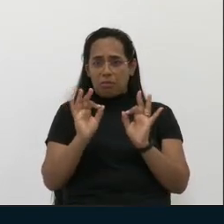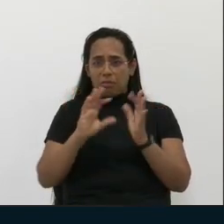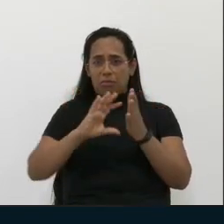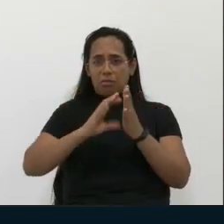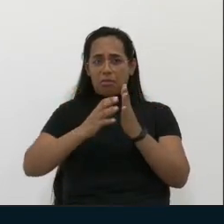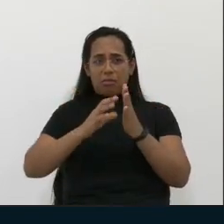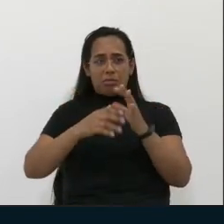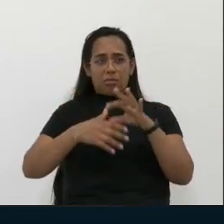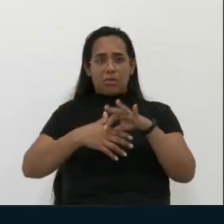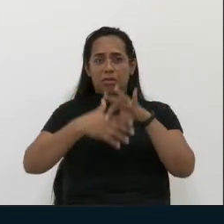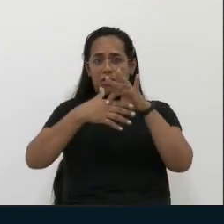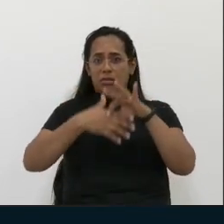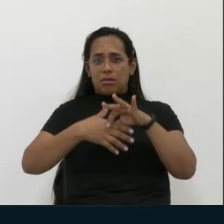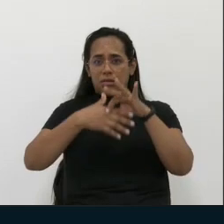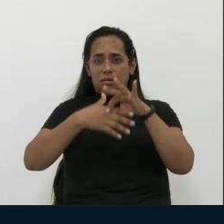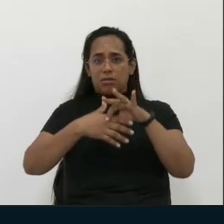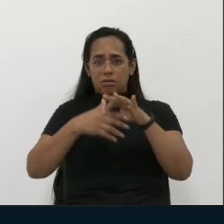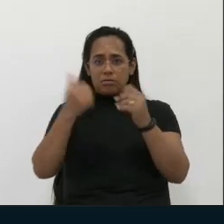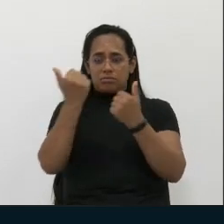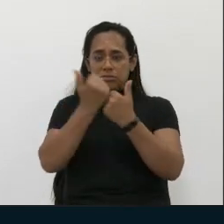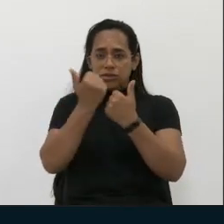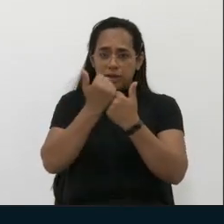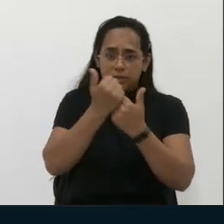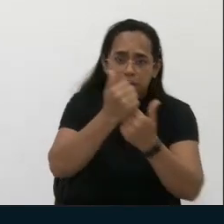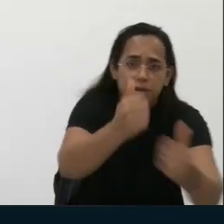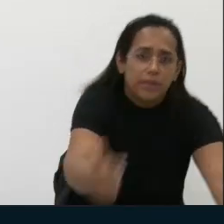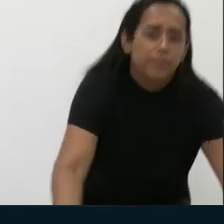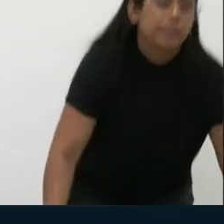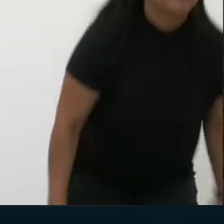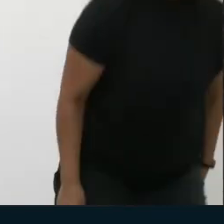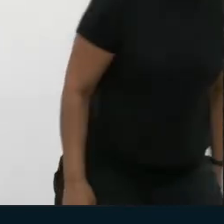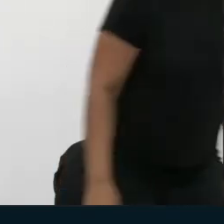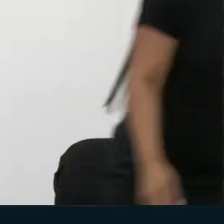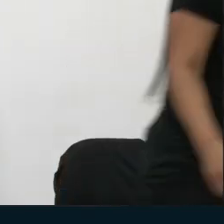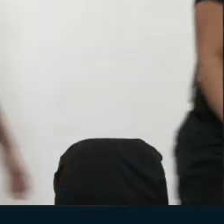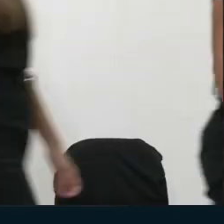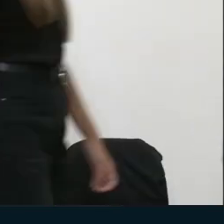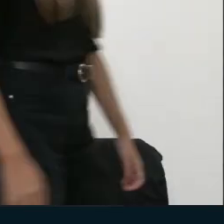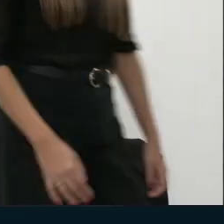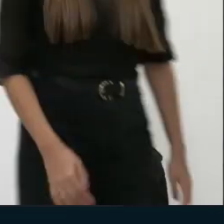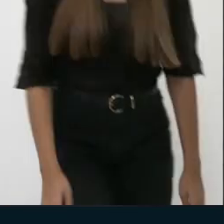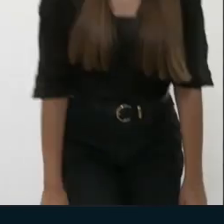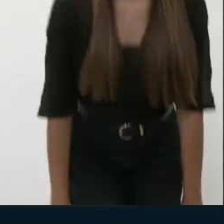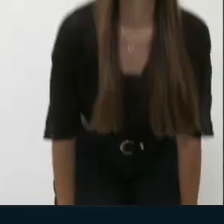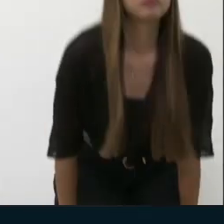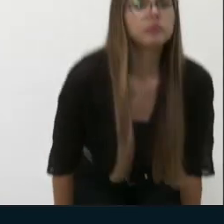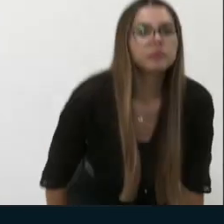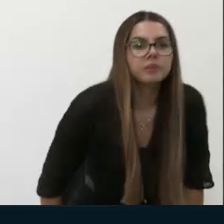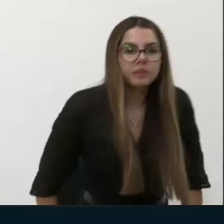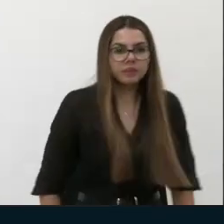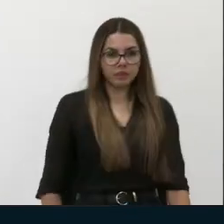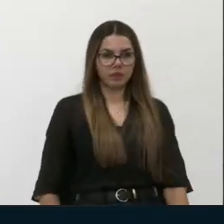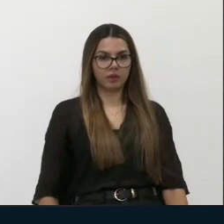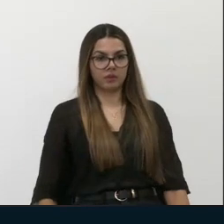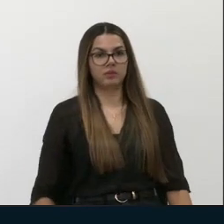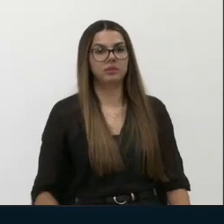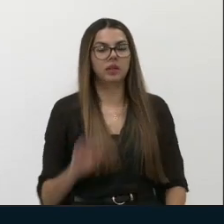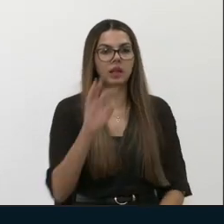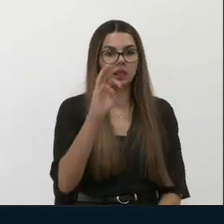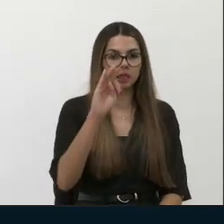presidente. Pela liderança da rede, vereadora Janete. Pela liderança da rede, eu vou querer tratar sobre a questão do trevo.